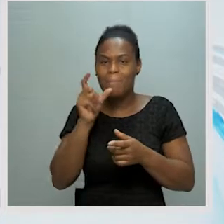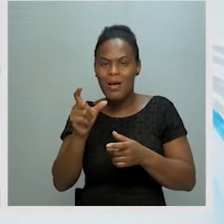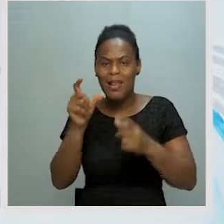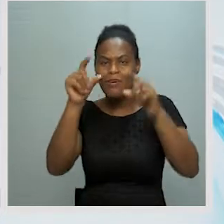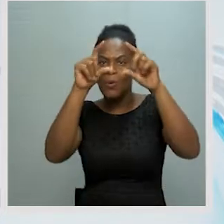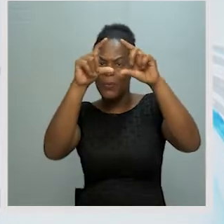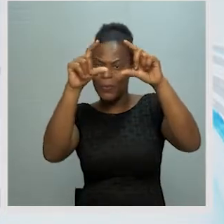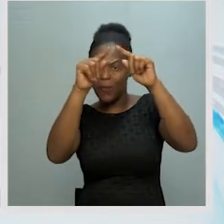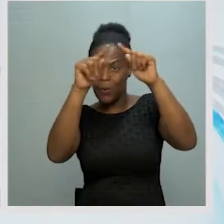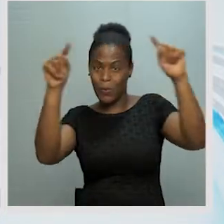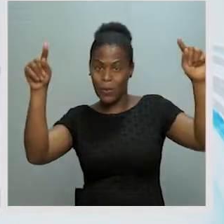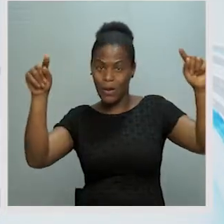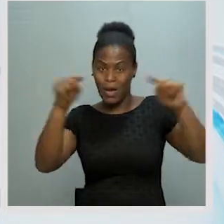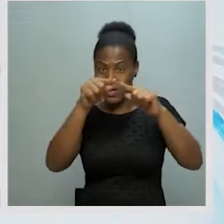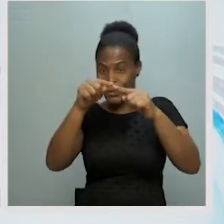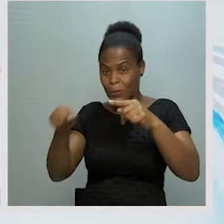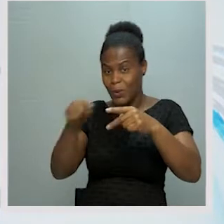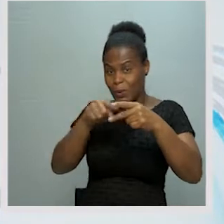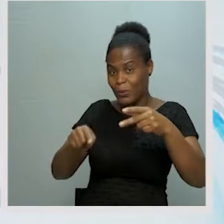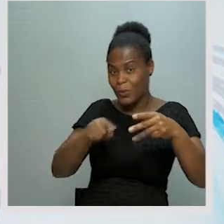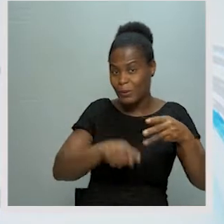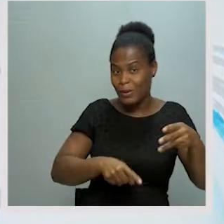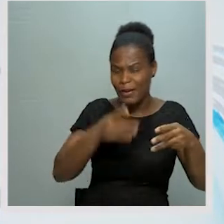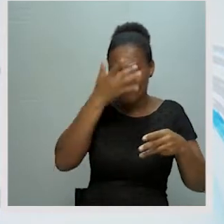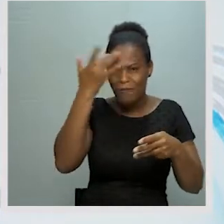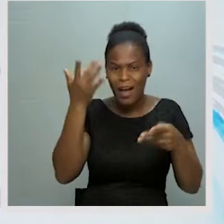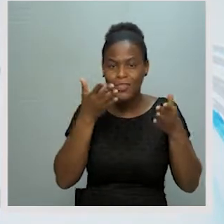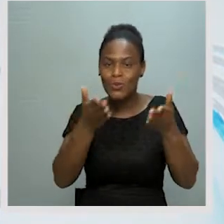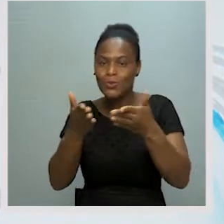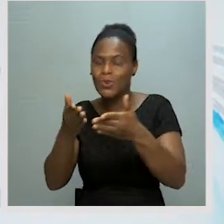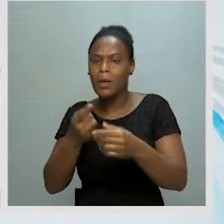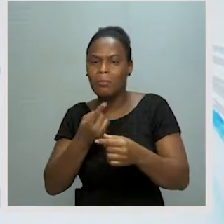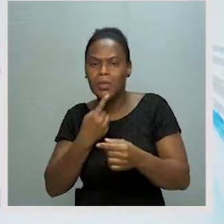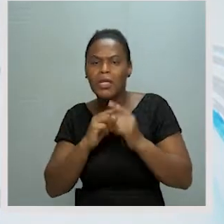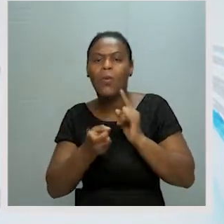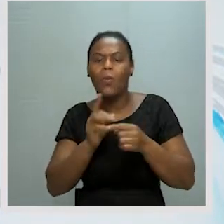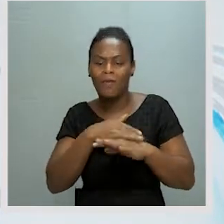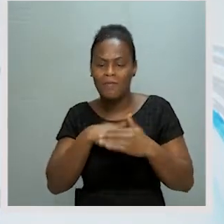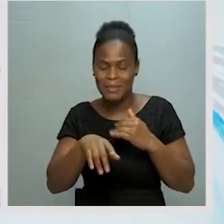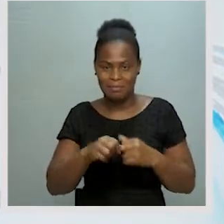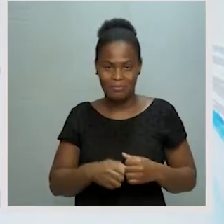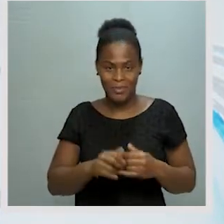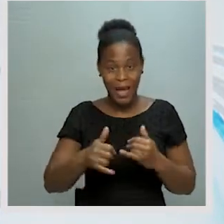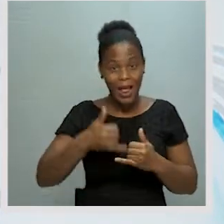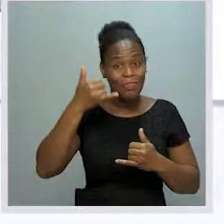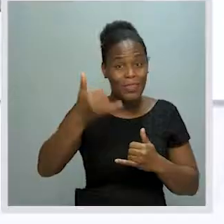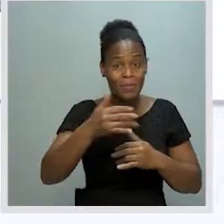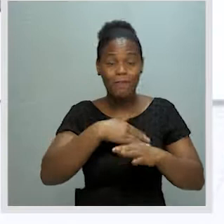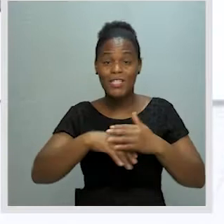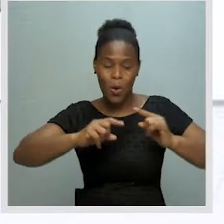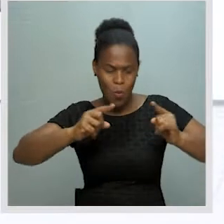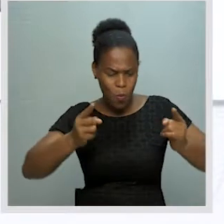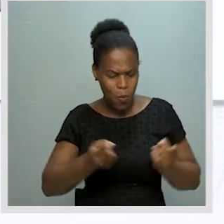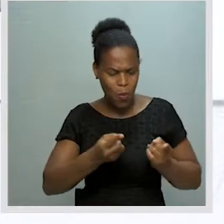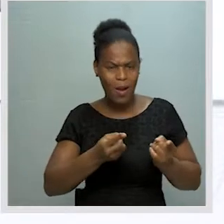que entendemos aquilo que nós estamos a fazer. E, próximo passo, é importante elaborar uma síntese